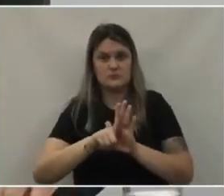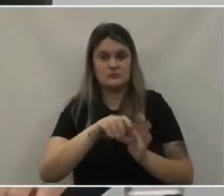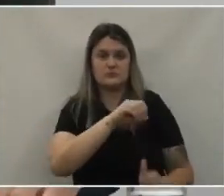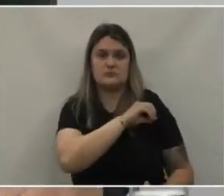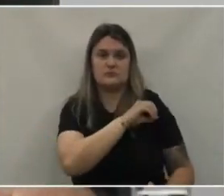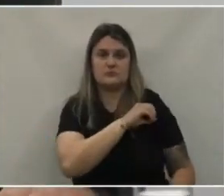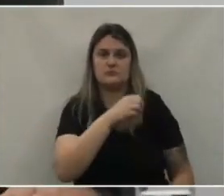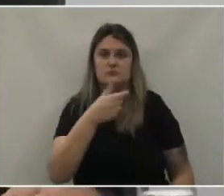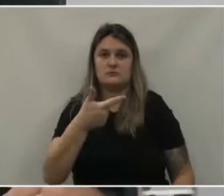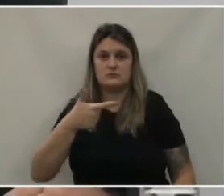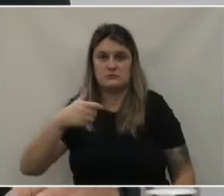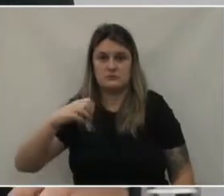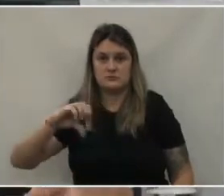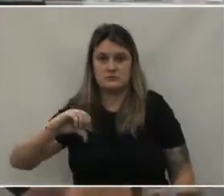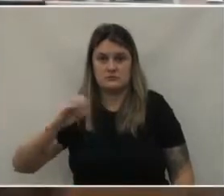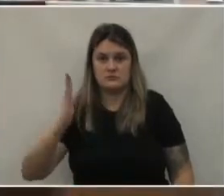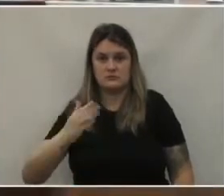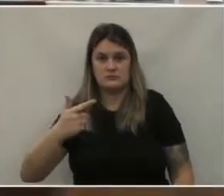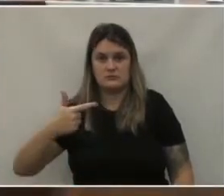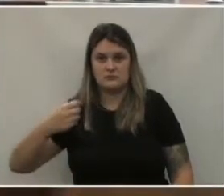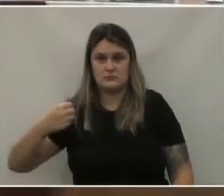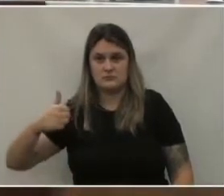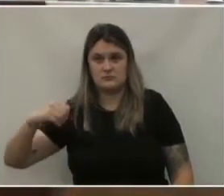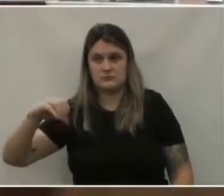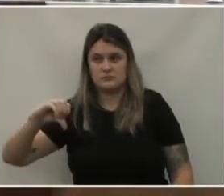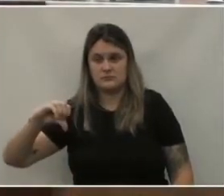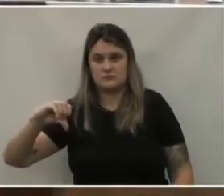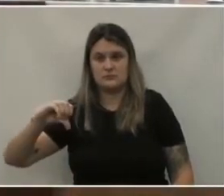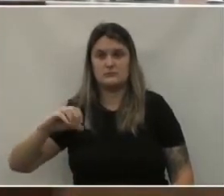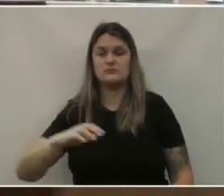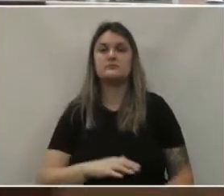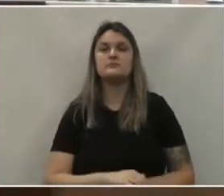número 29/2019.